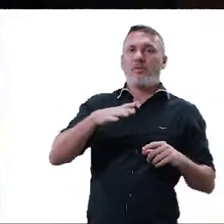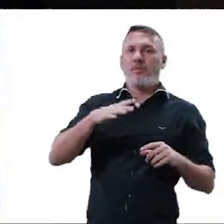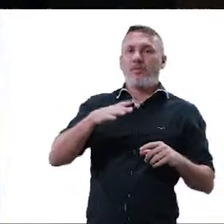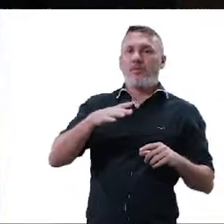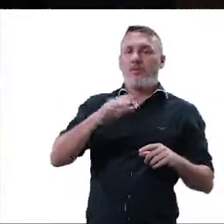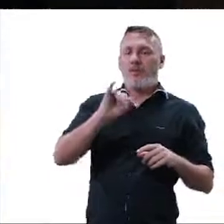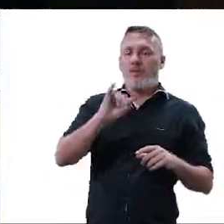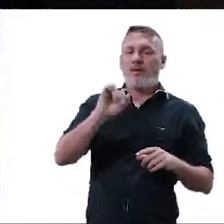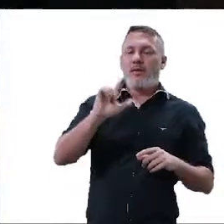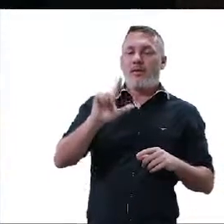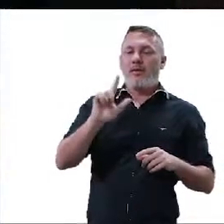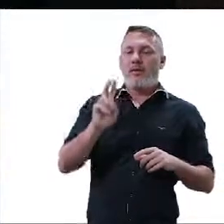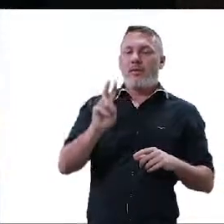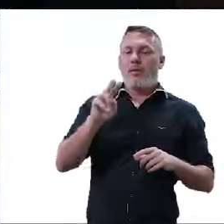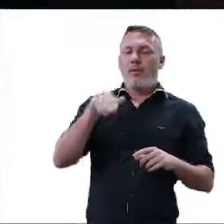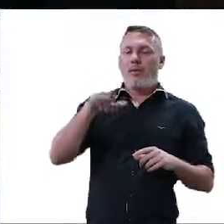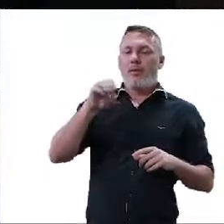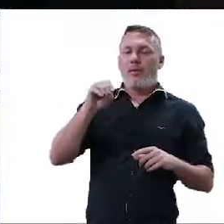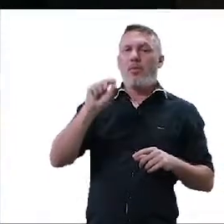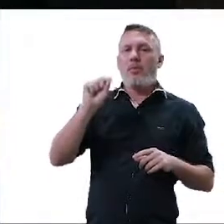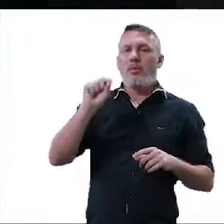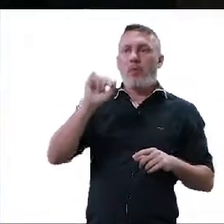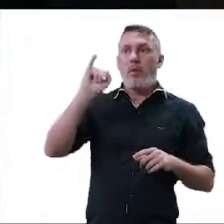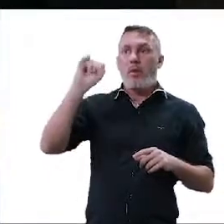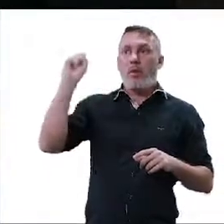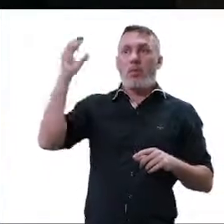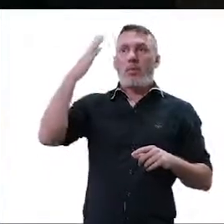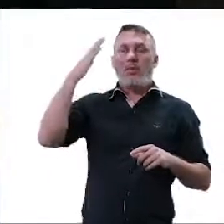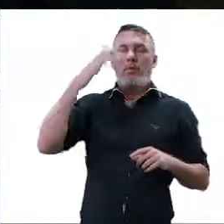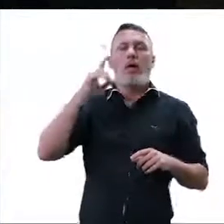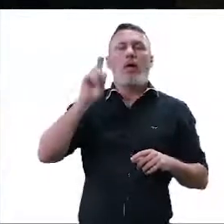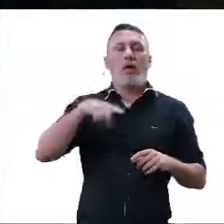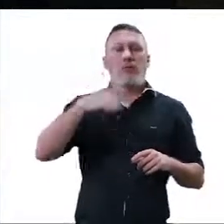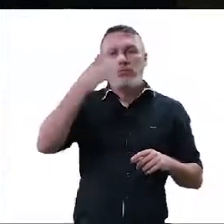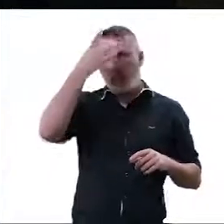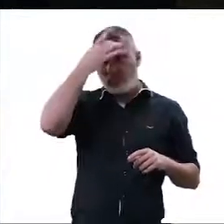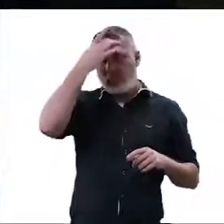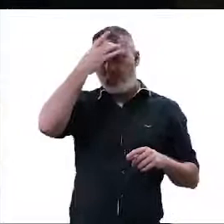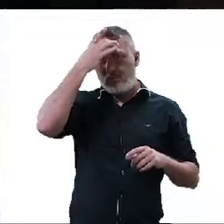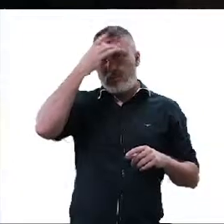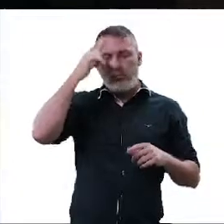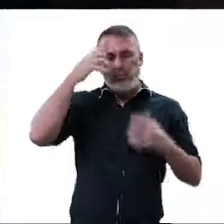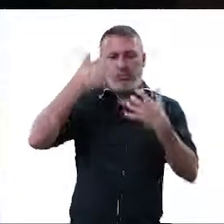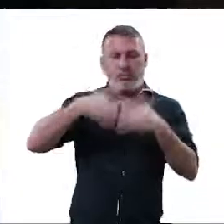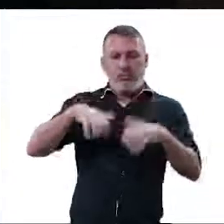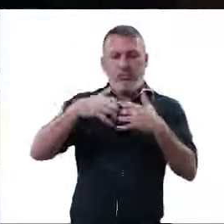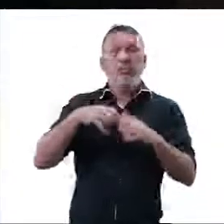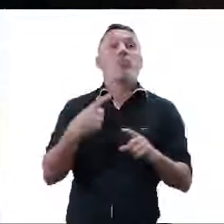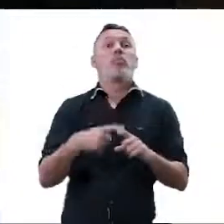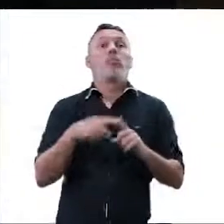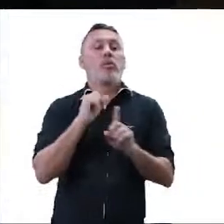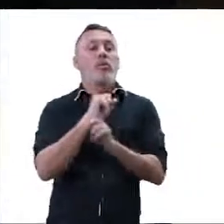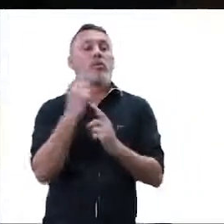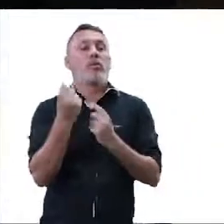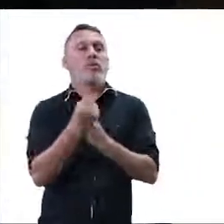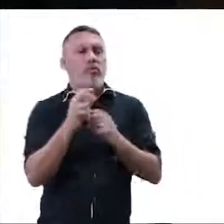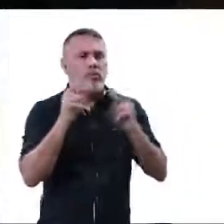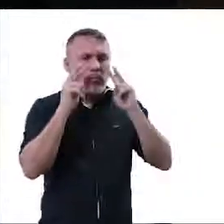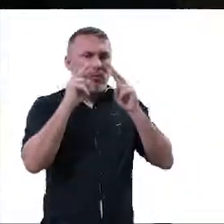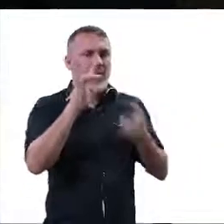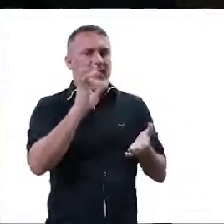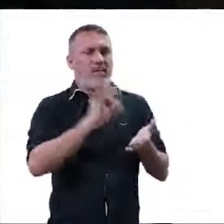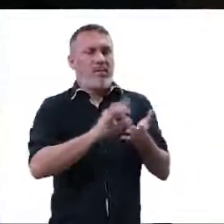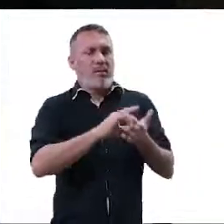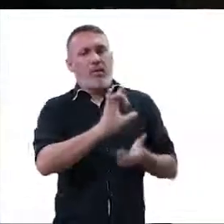racionalidade, tá? Então, ele interpreta a realidade das pessoas a partir de